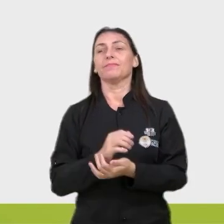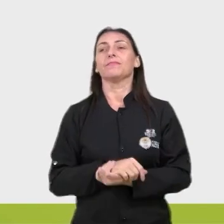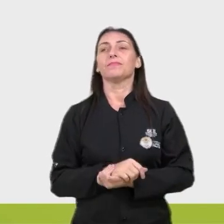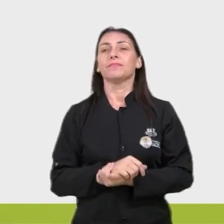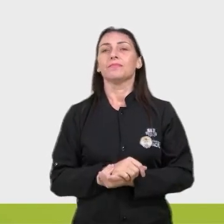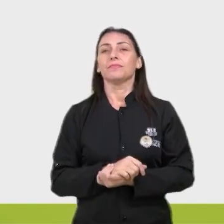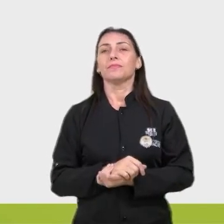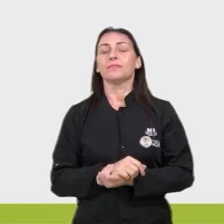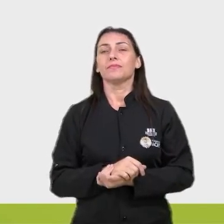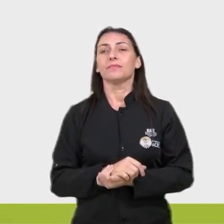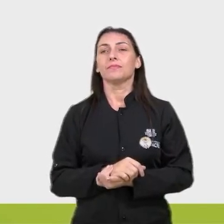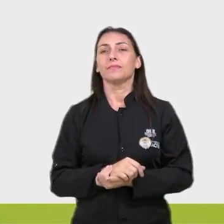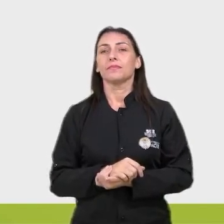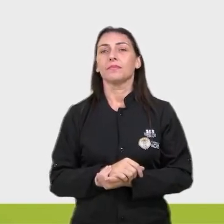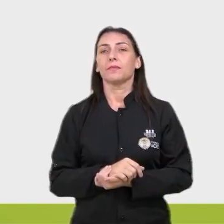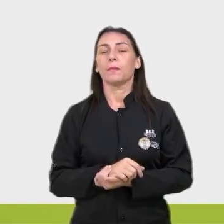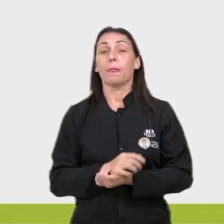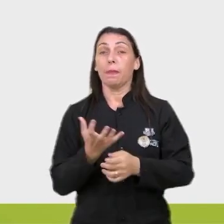frequente, tá?